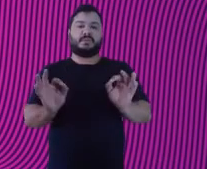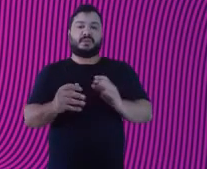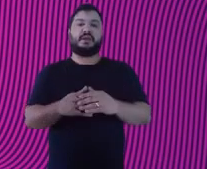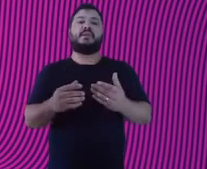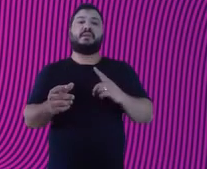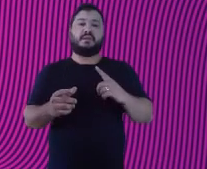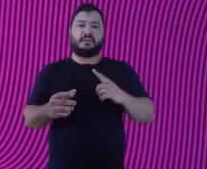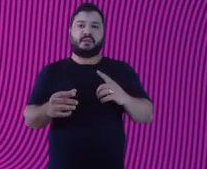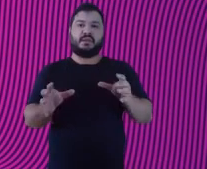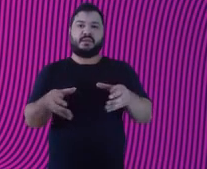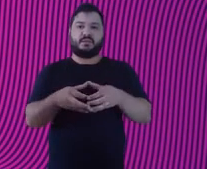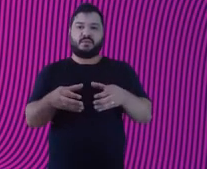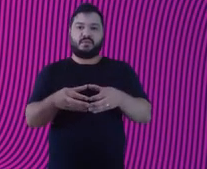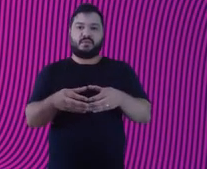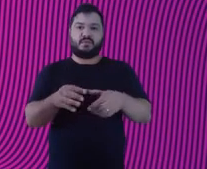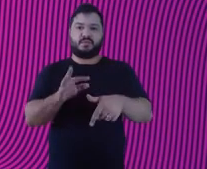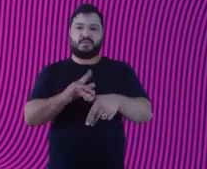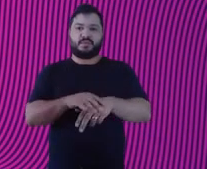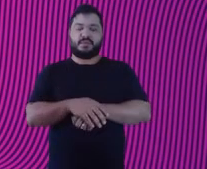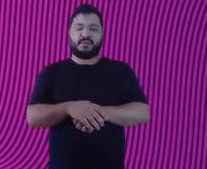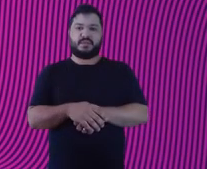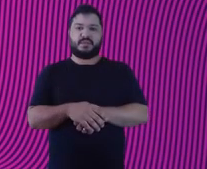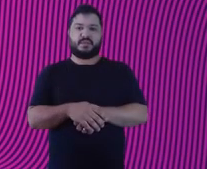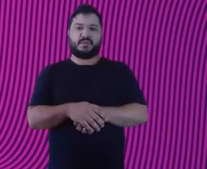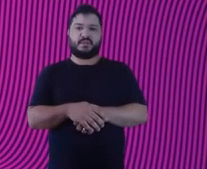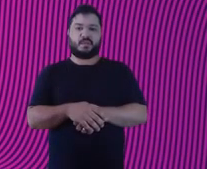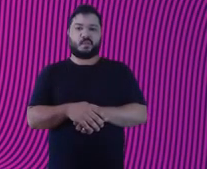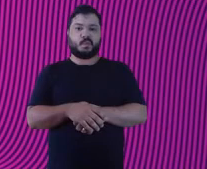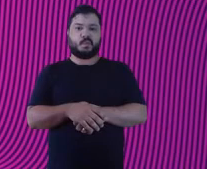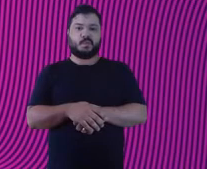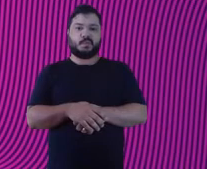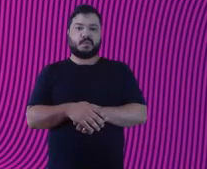esse grupo de pacientes, né? Existe esse grupo de pacientes.